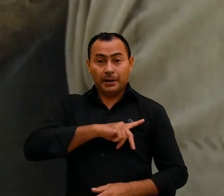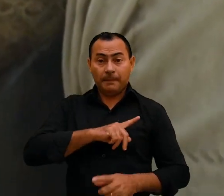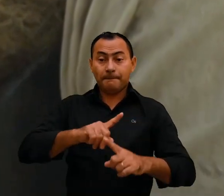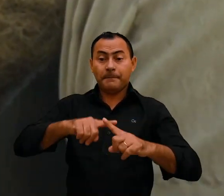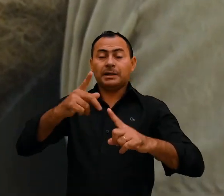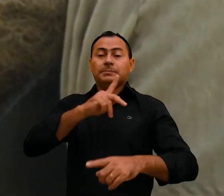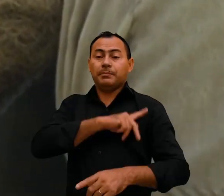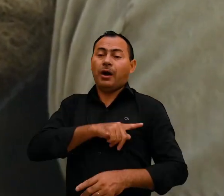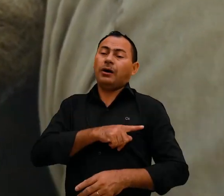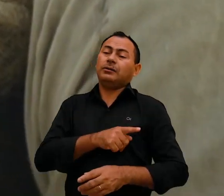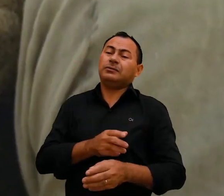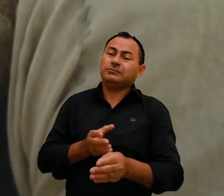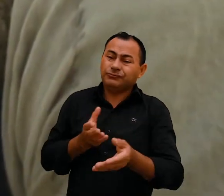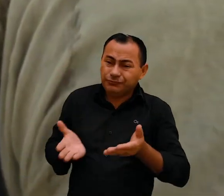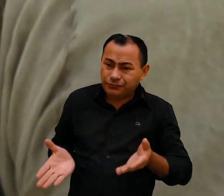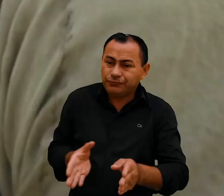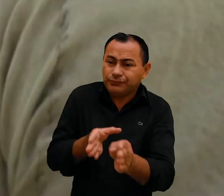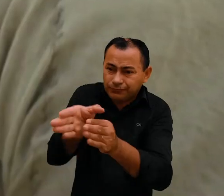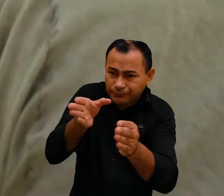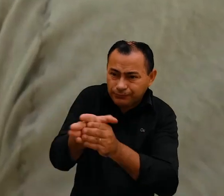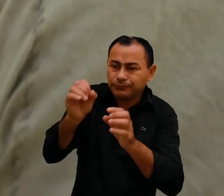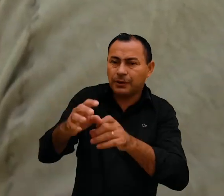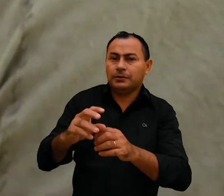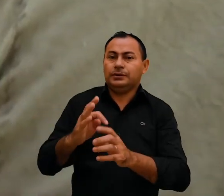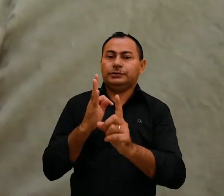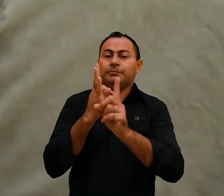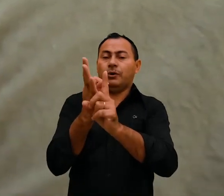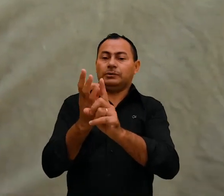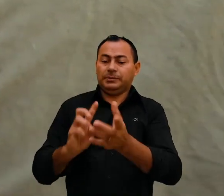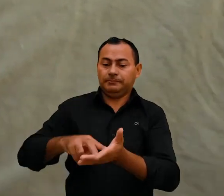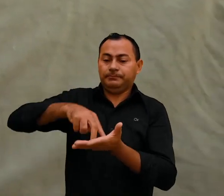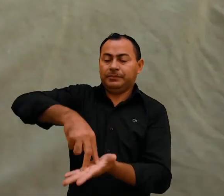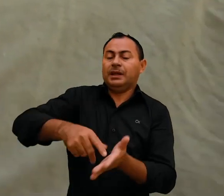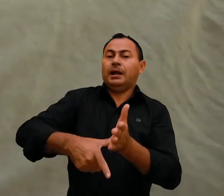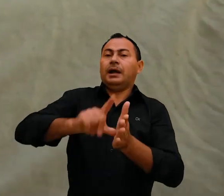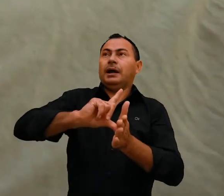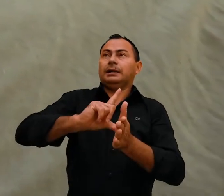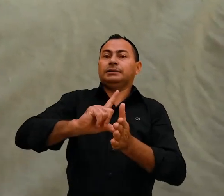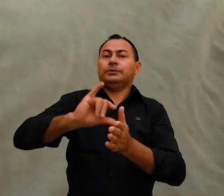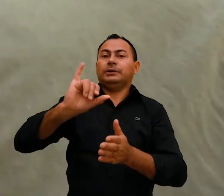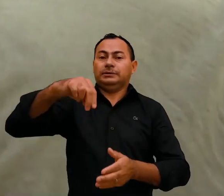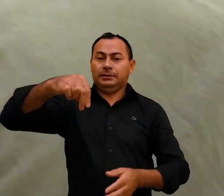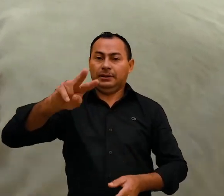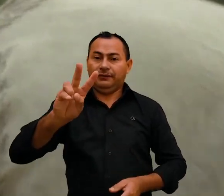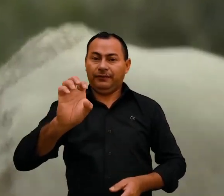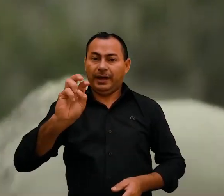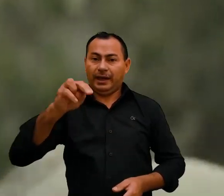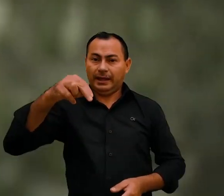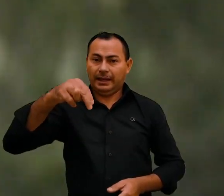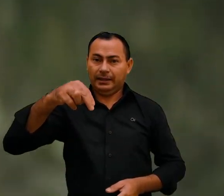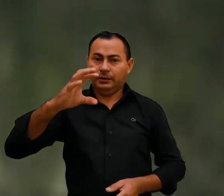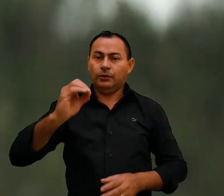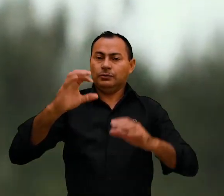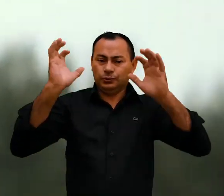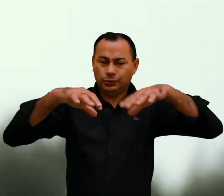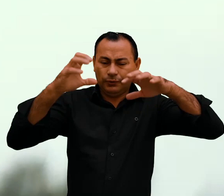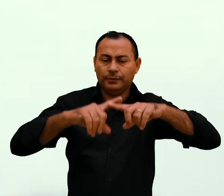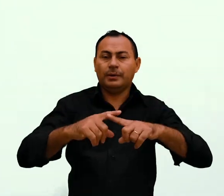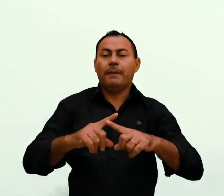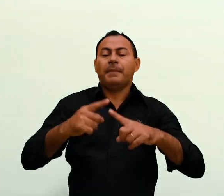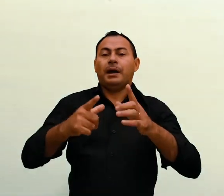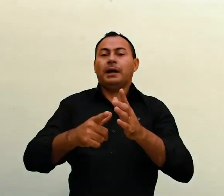São Paulo existiu conte morte para que ele tentasse ir vê-lo antes do inverno não é